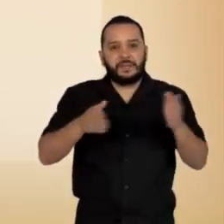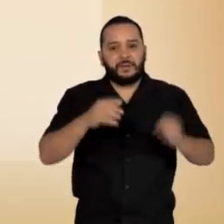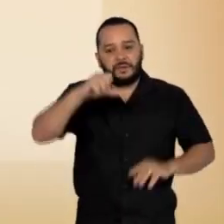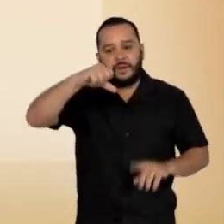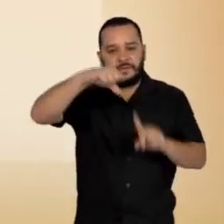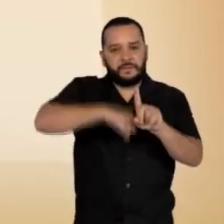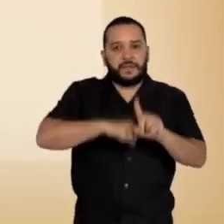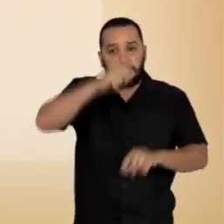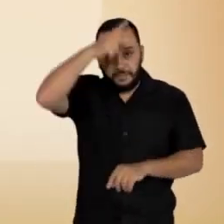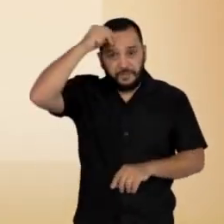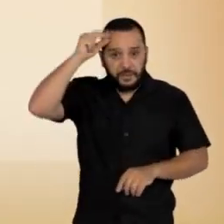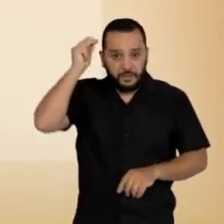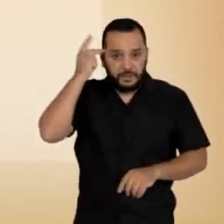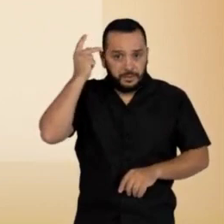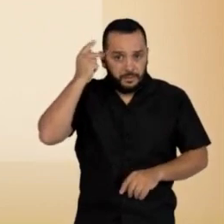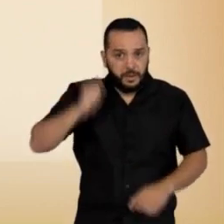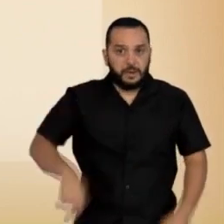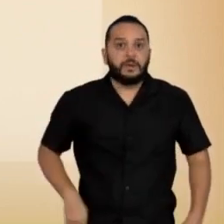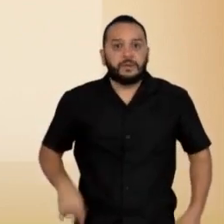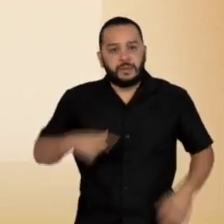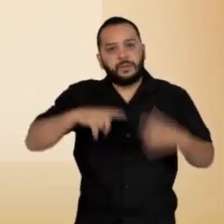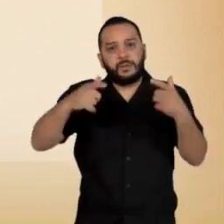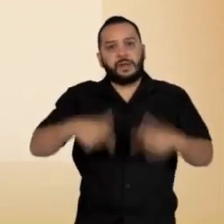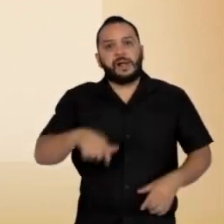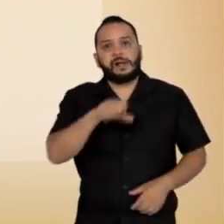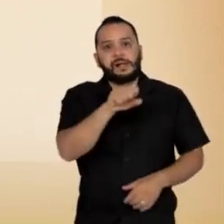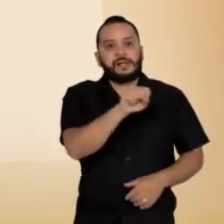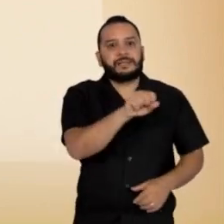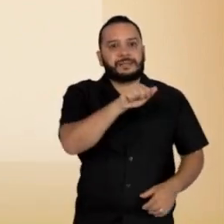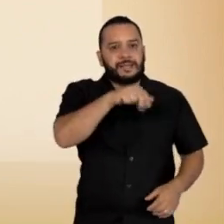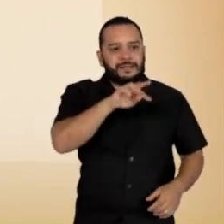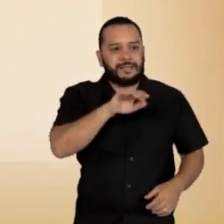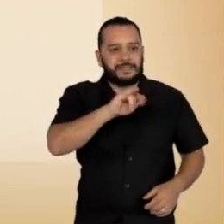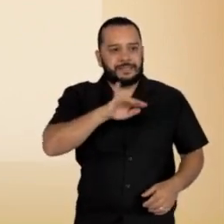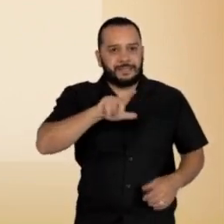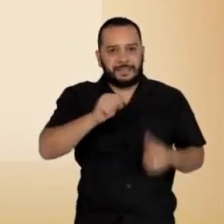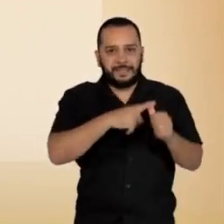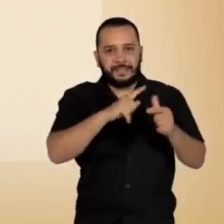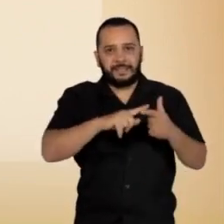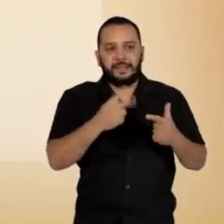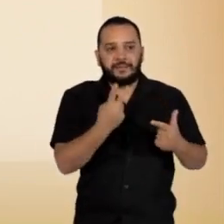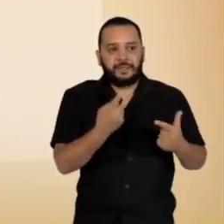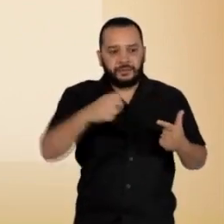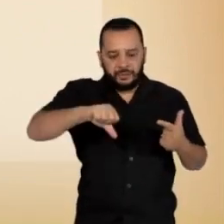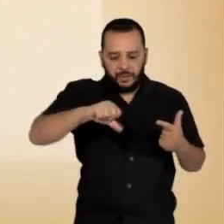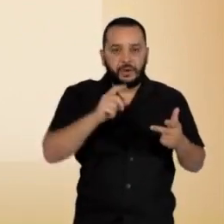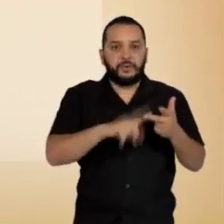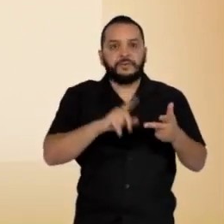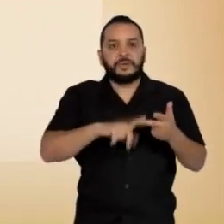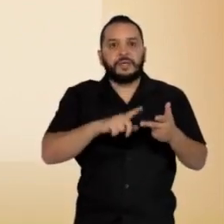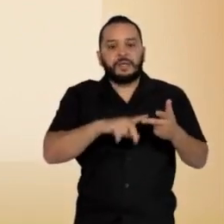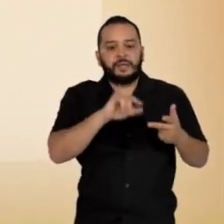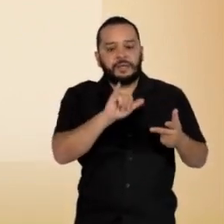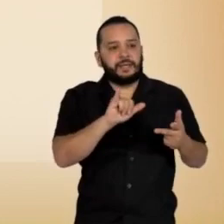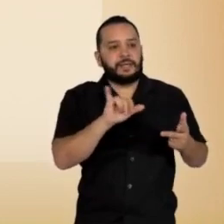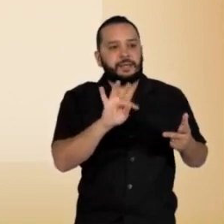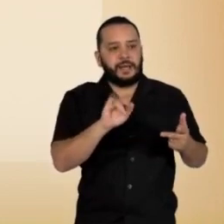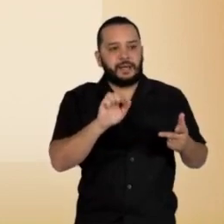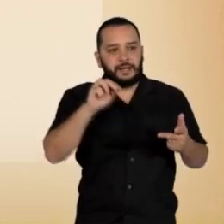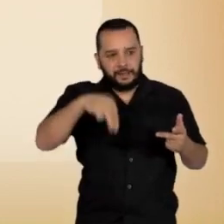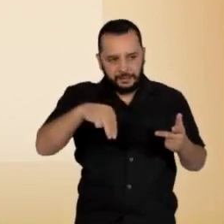para a Prefeitura de São Paulo. Os bairros de Santa Cecília, no centro, Pinheiros, na Zona Oeste, e Itaim Bibi, na região